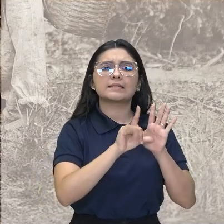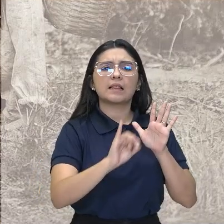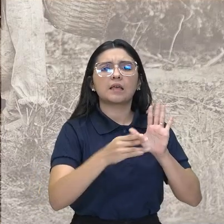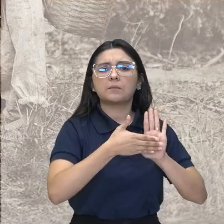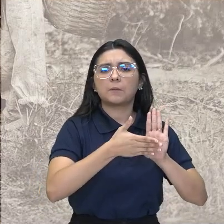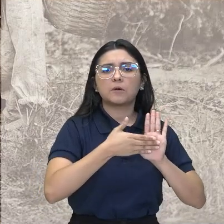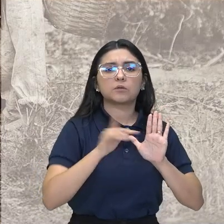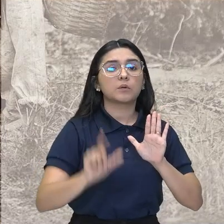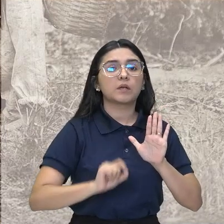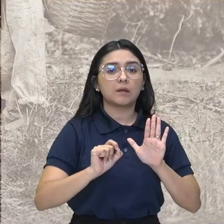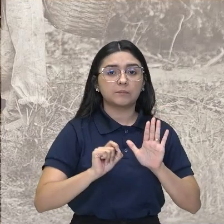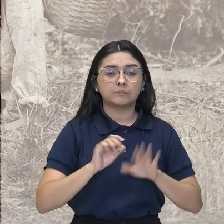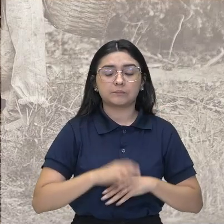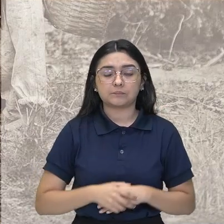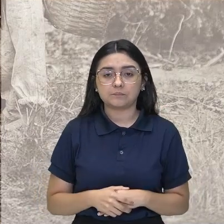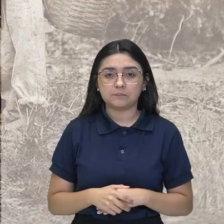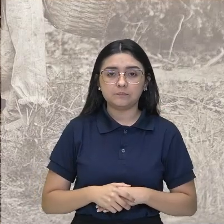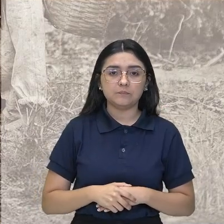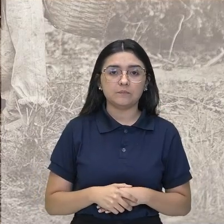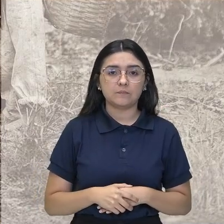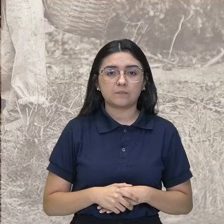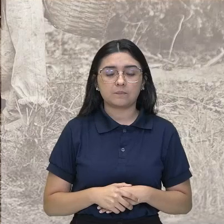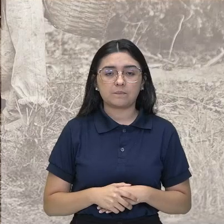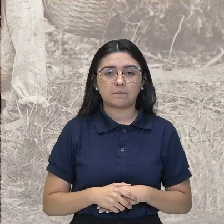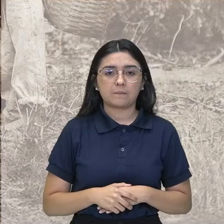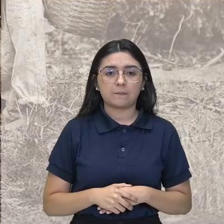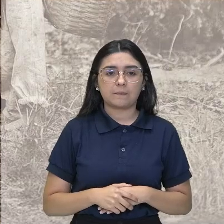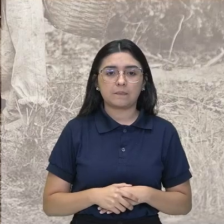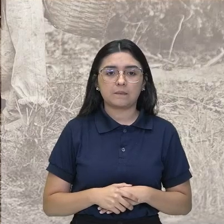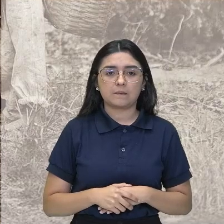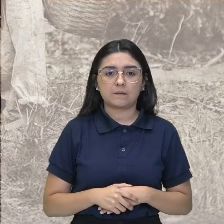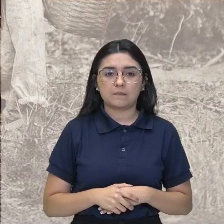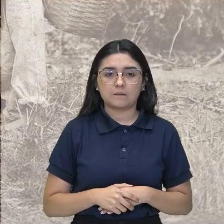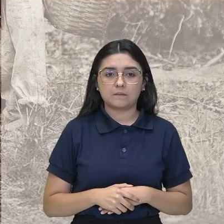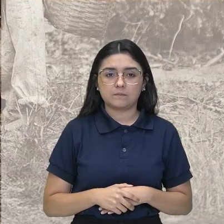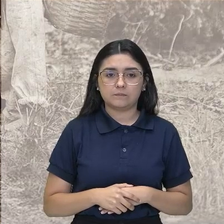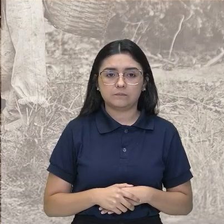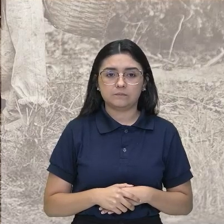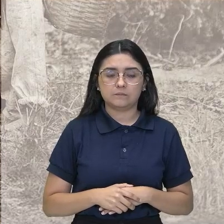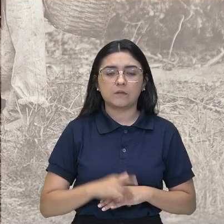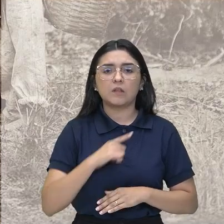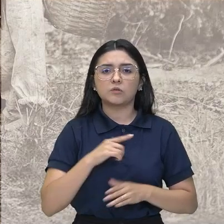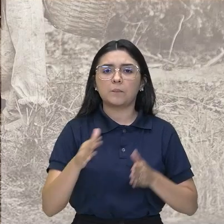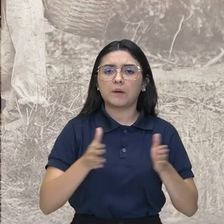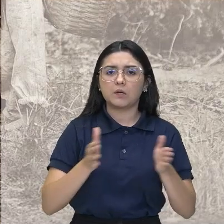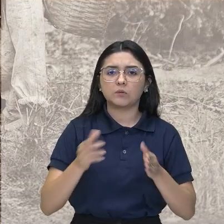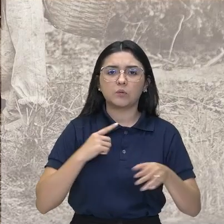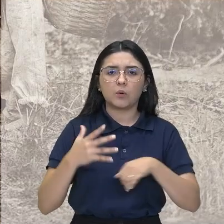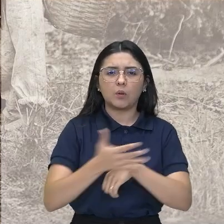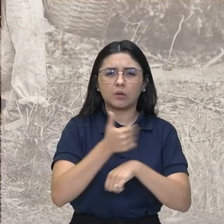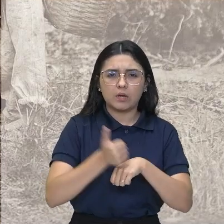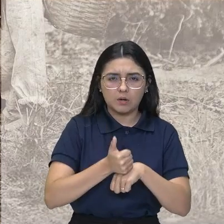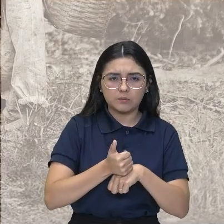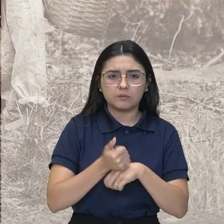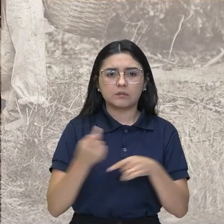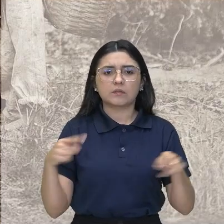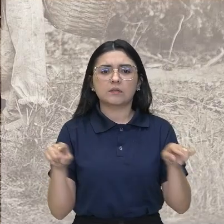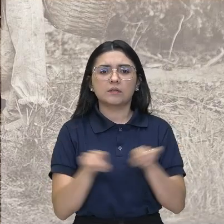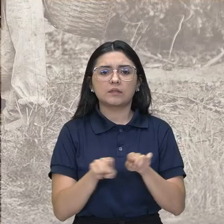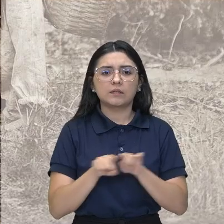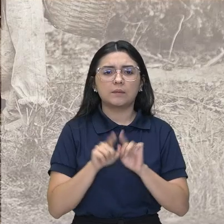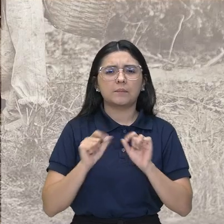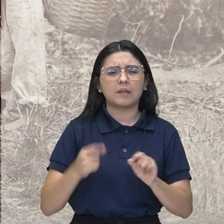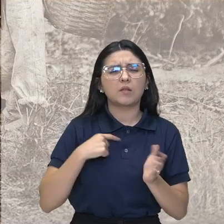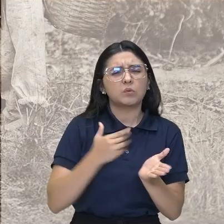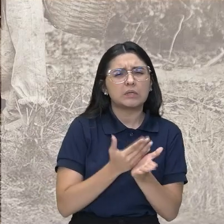gente? Outrora, até mesmo na questão das Seis Marias, lá na questão do período colonial, e também nos primórdios do